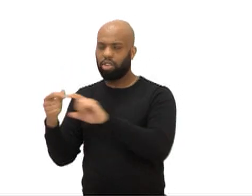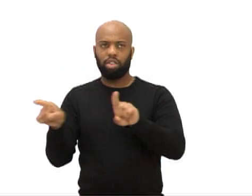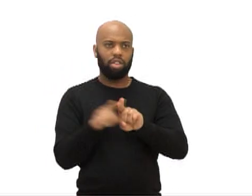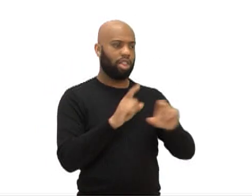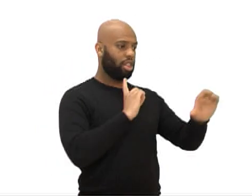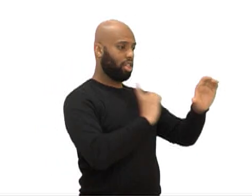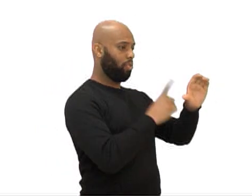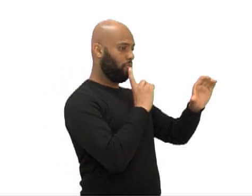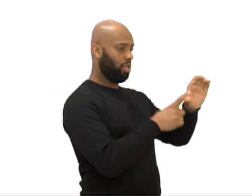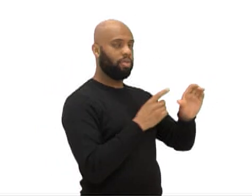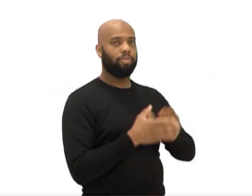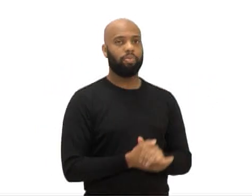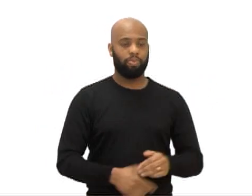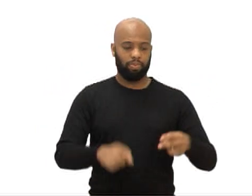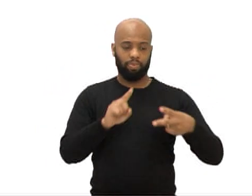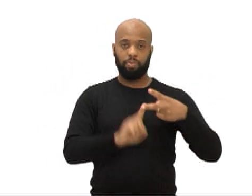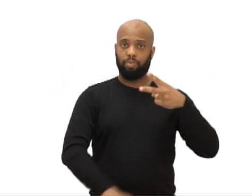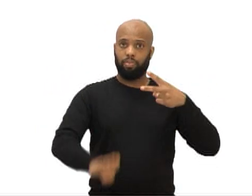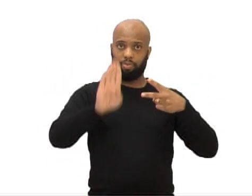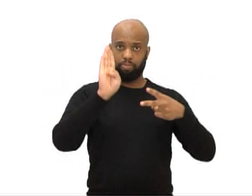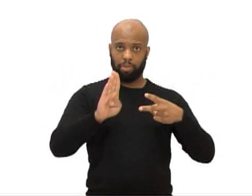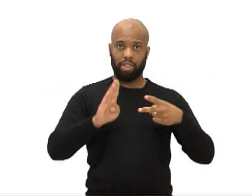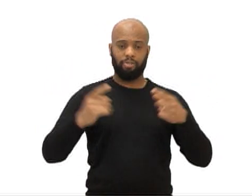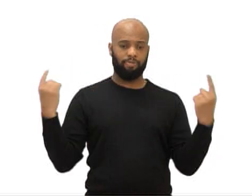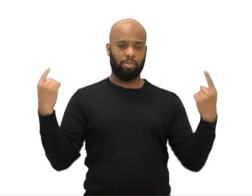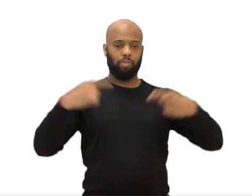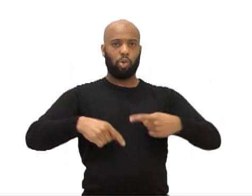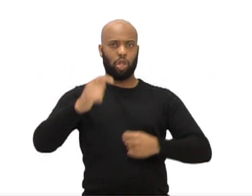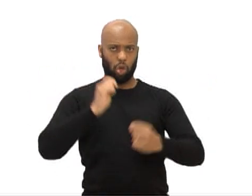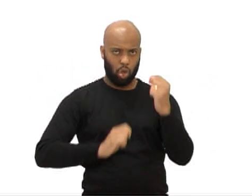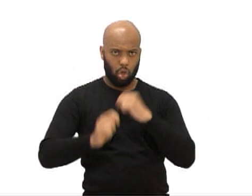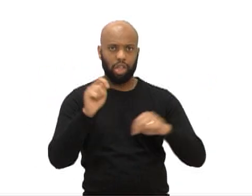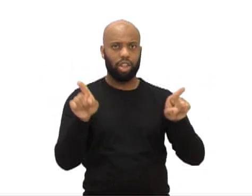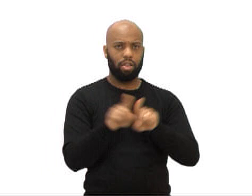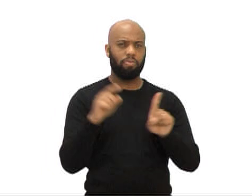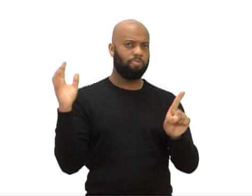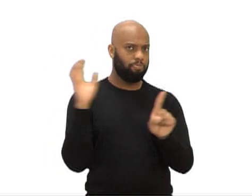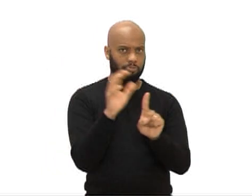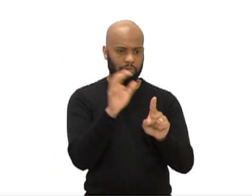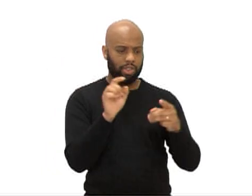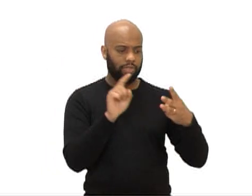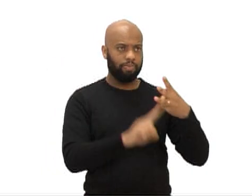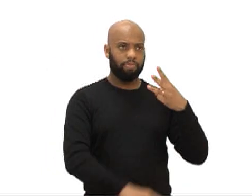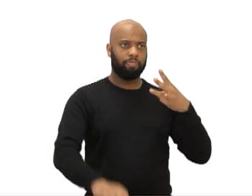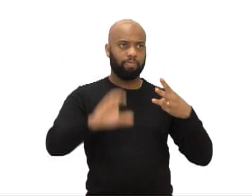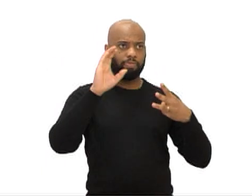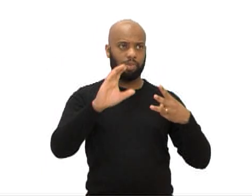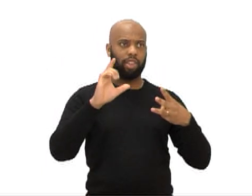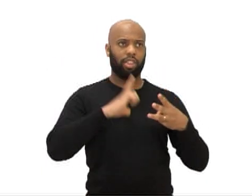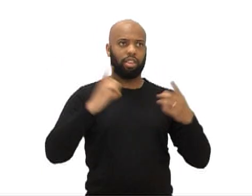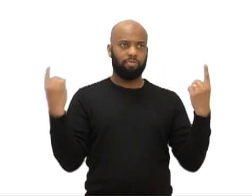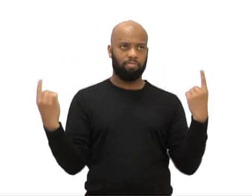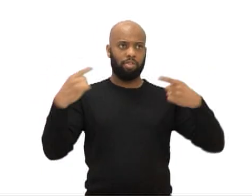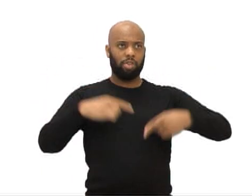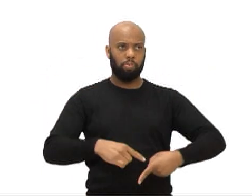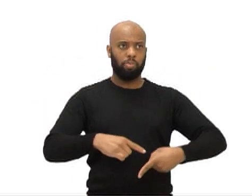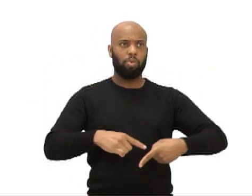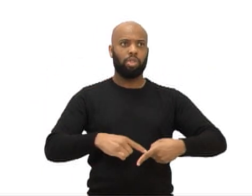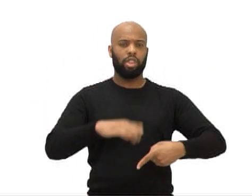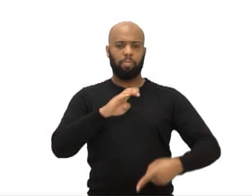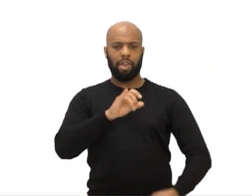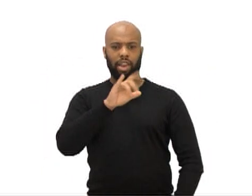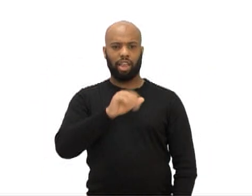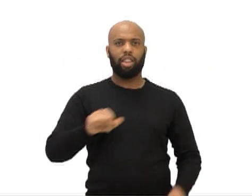comunismo. B. Uma disputa econômica e de influência? C. Uma disputa bélica